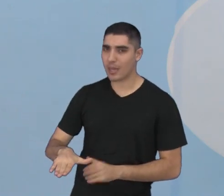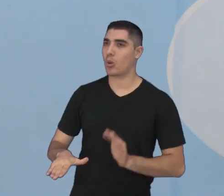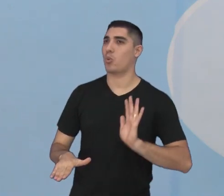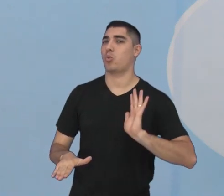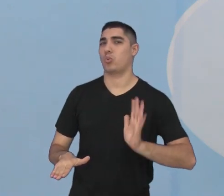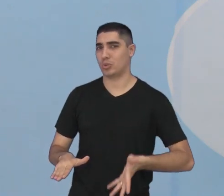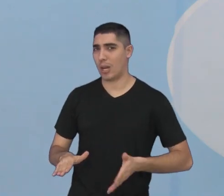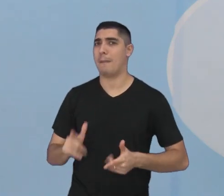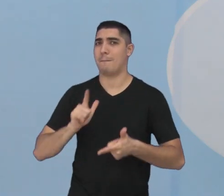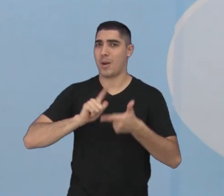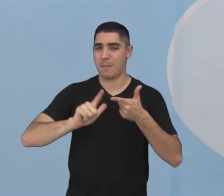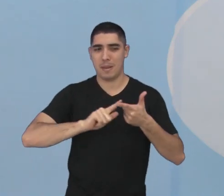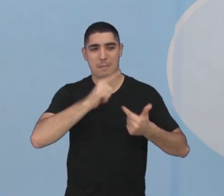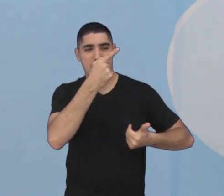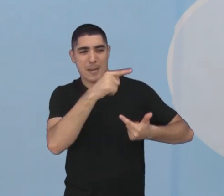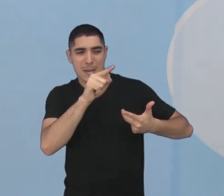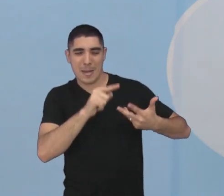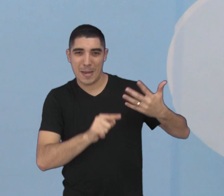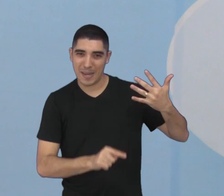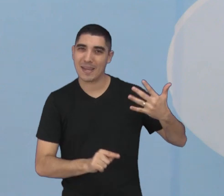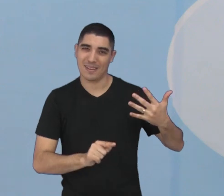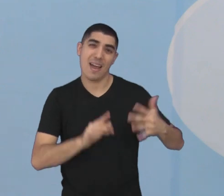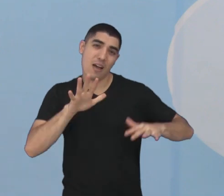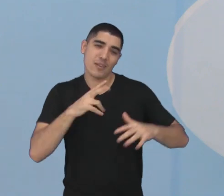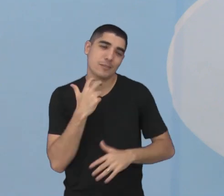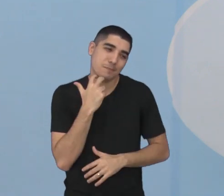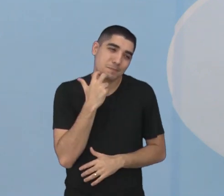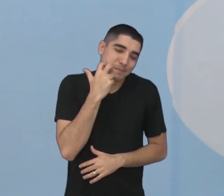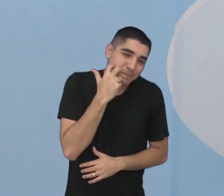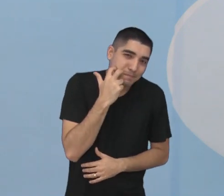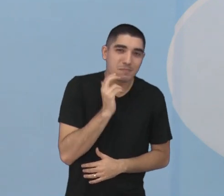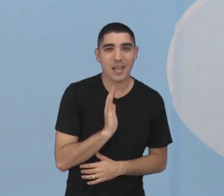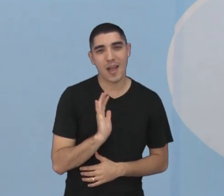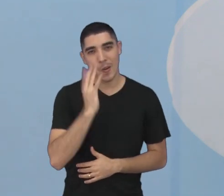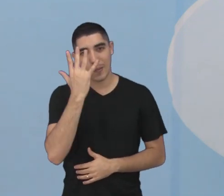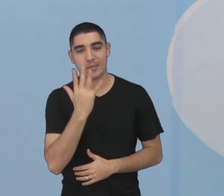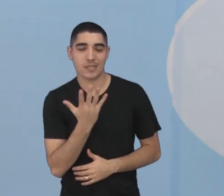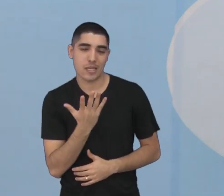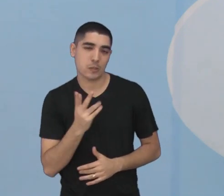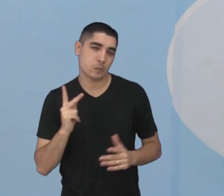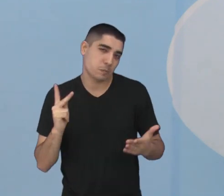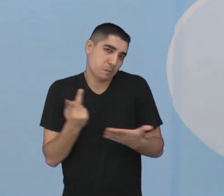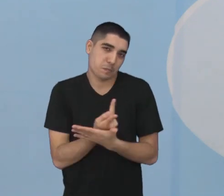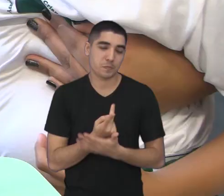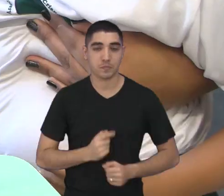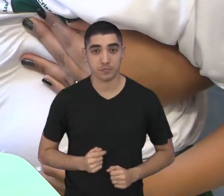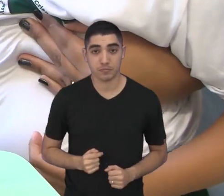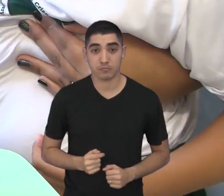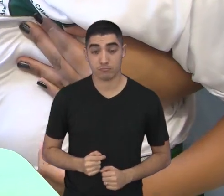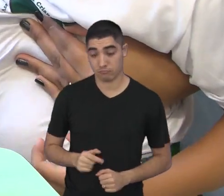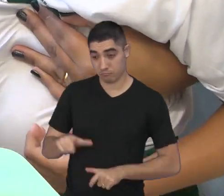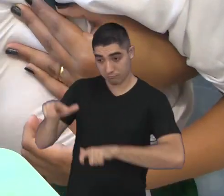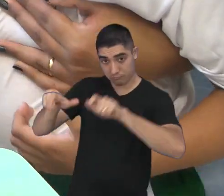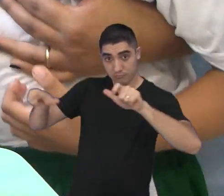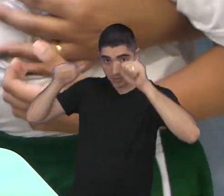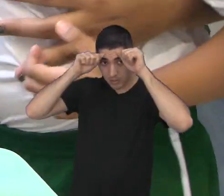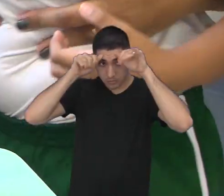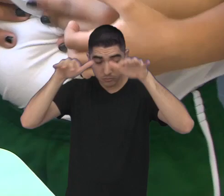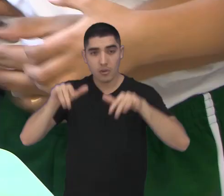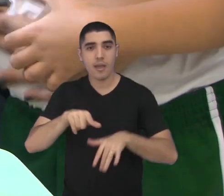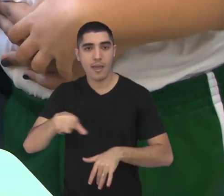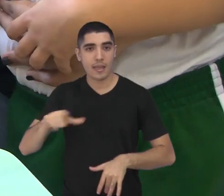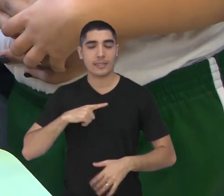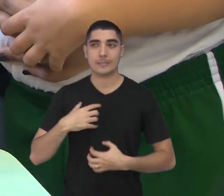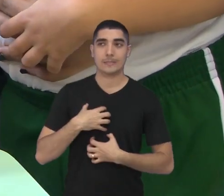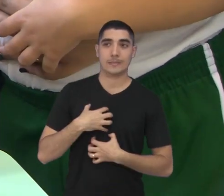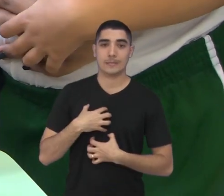gente passou já por várias situações, às vezes constrangedoras, situações difíceis. Pessoas no espectro autista